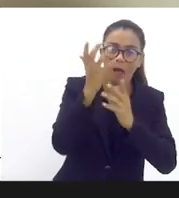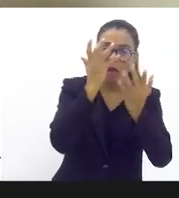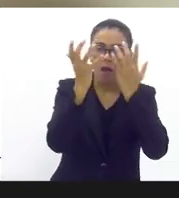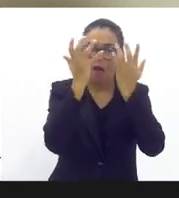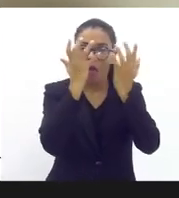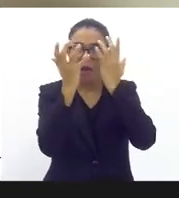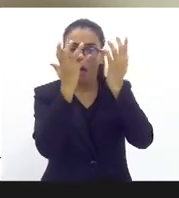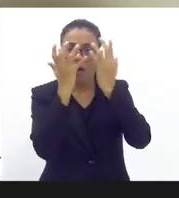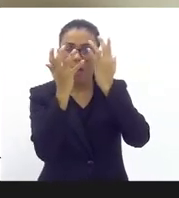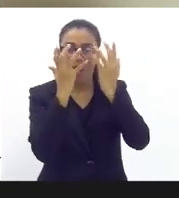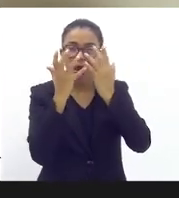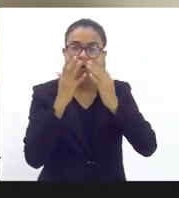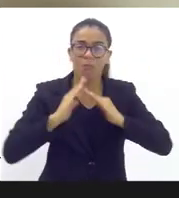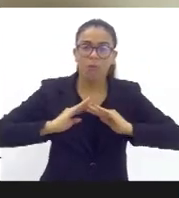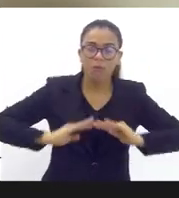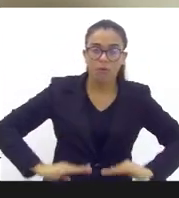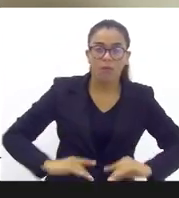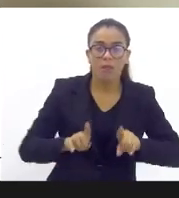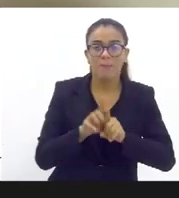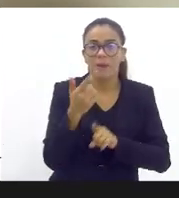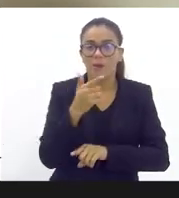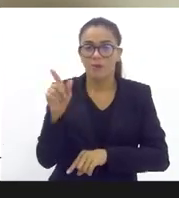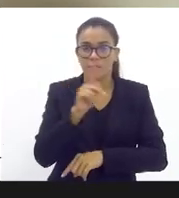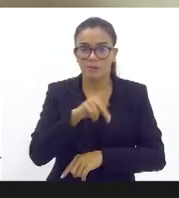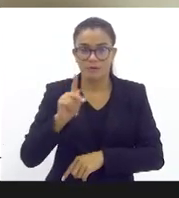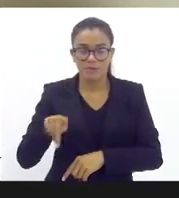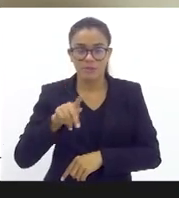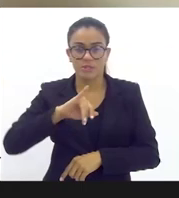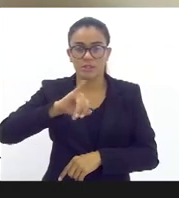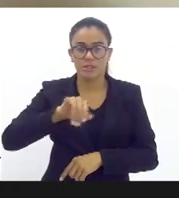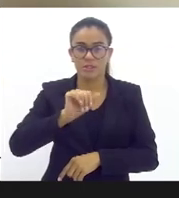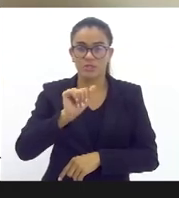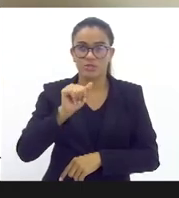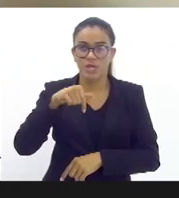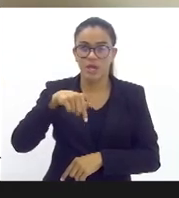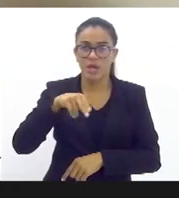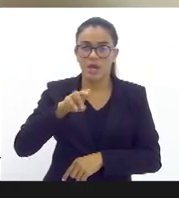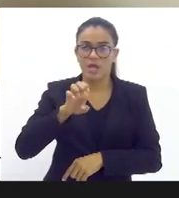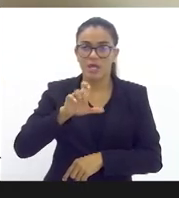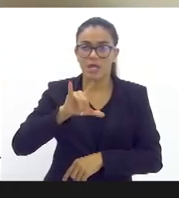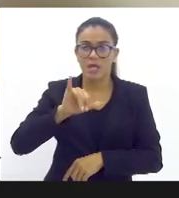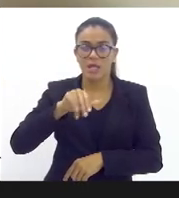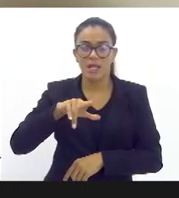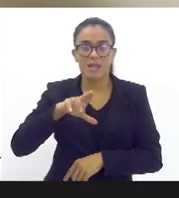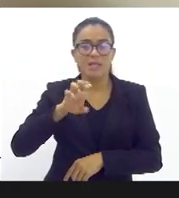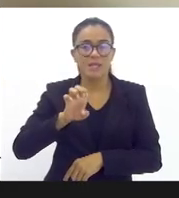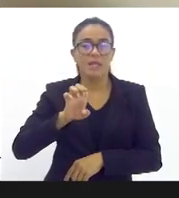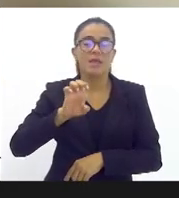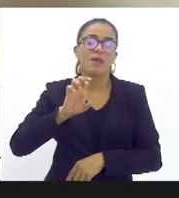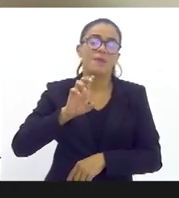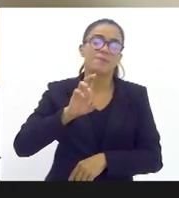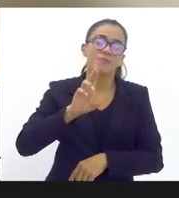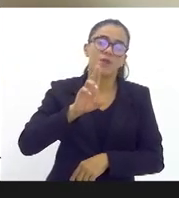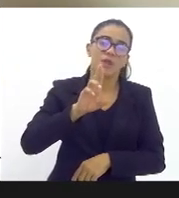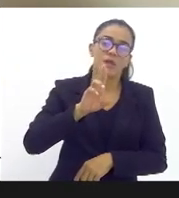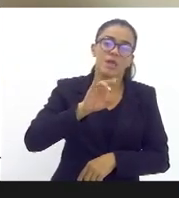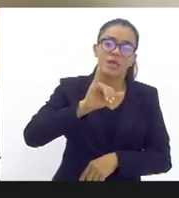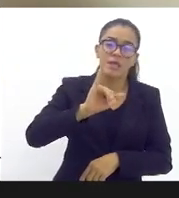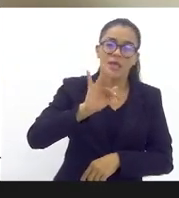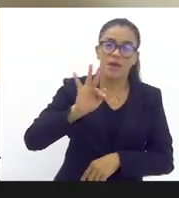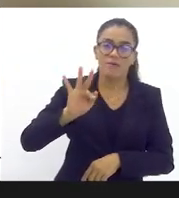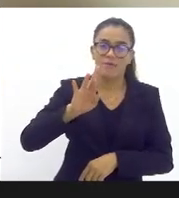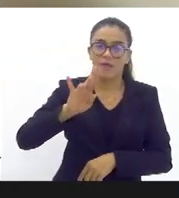professora doutora, a Jaqueline Gomes de Jesus, professora doutora do IFRJ, fará uma